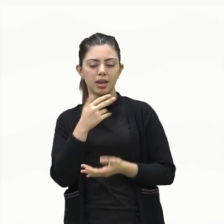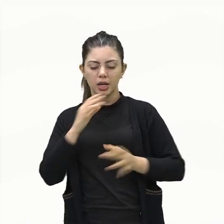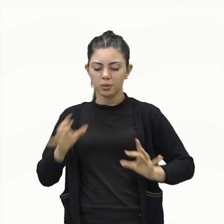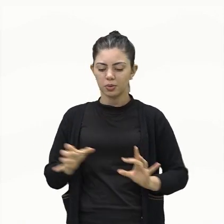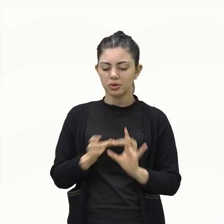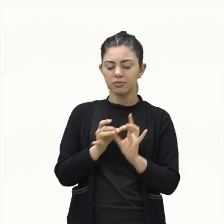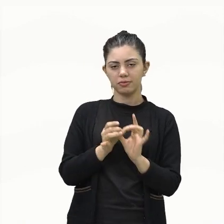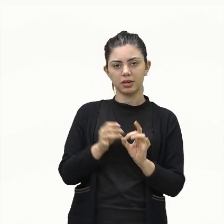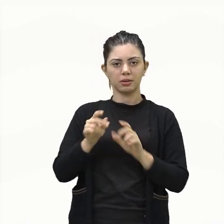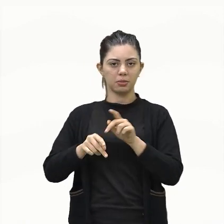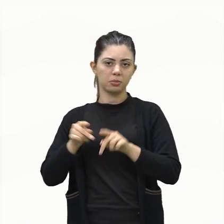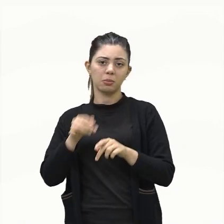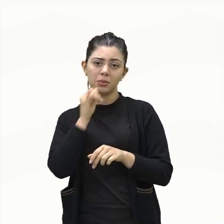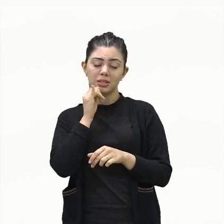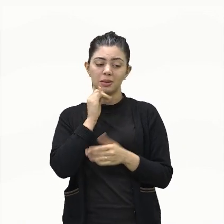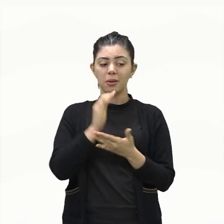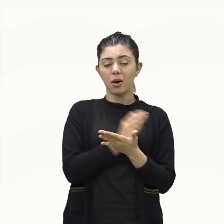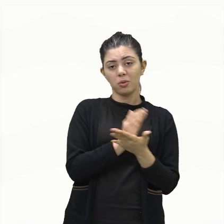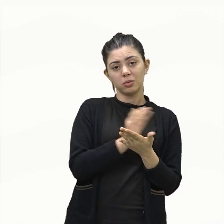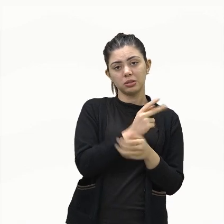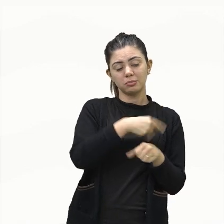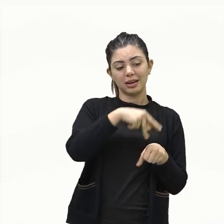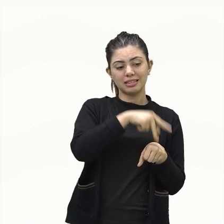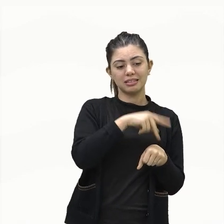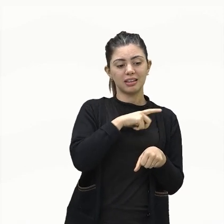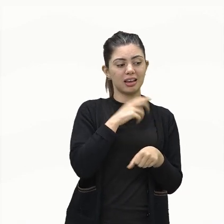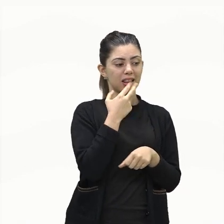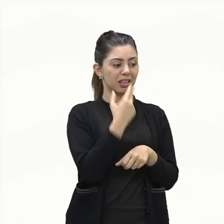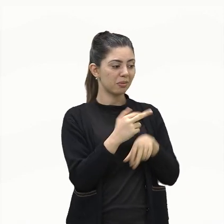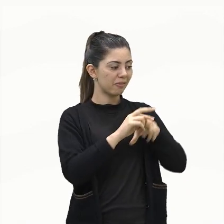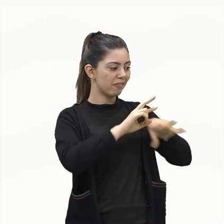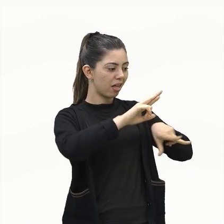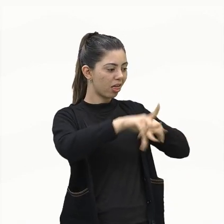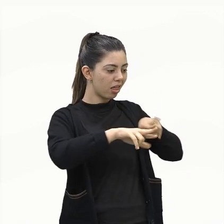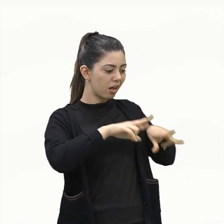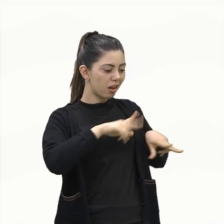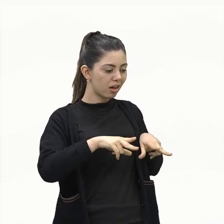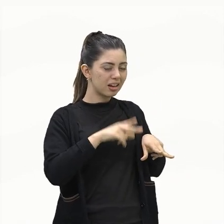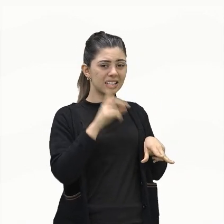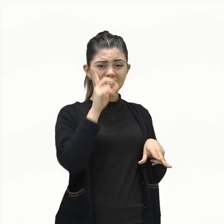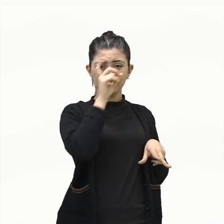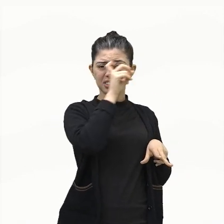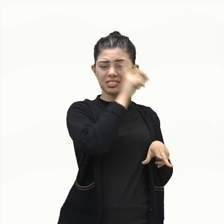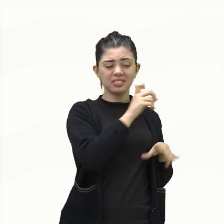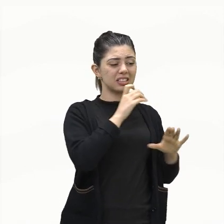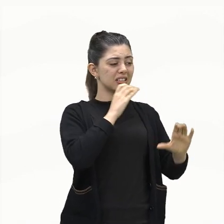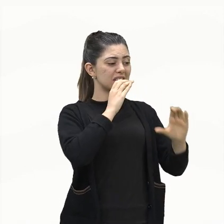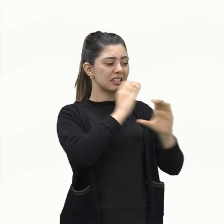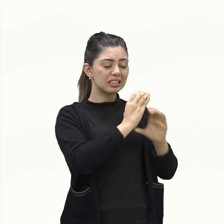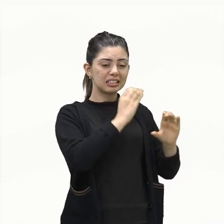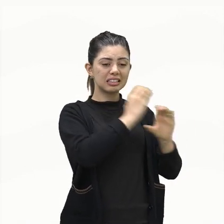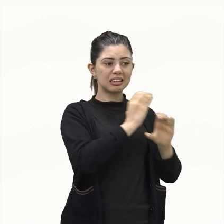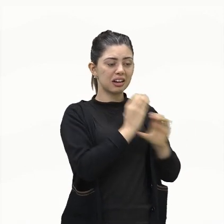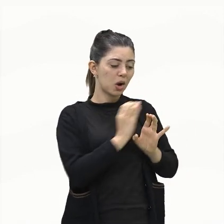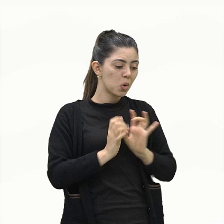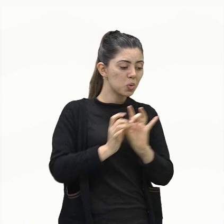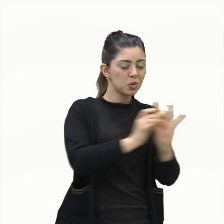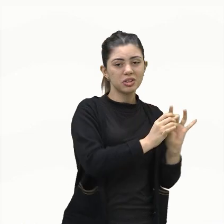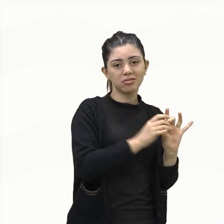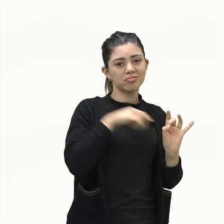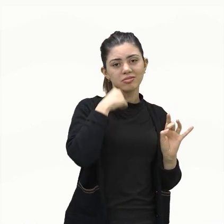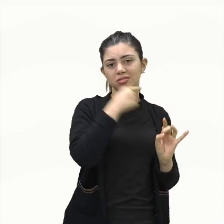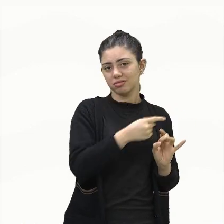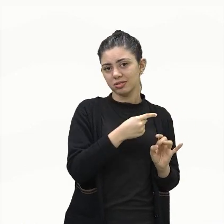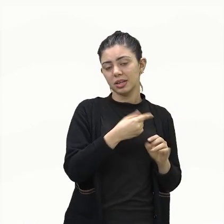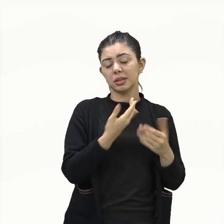têm diversos idiomas, alguns, tá? Eles acabam tendo dificuldade para realizar esse processo de unificação de fato do território. É